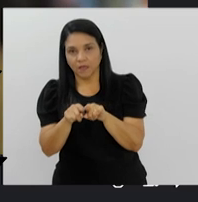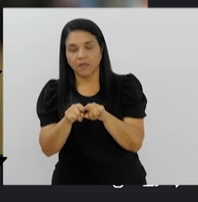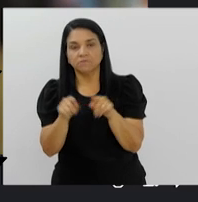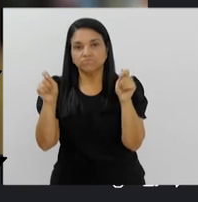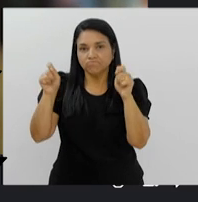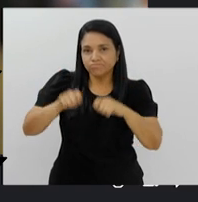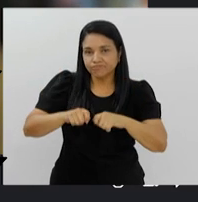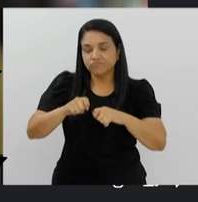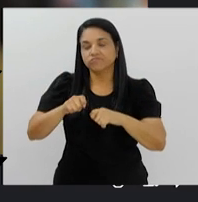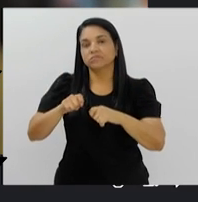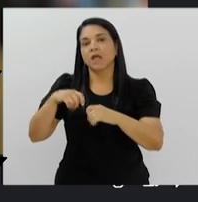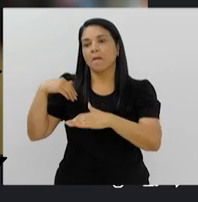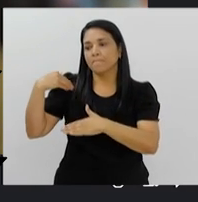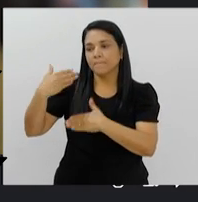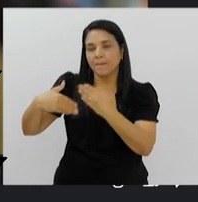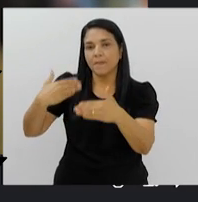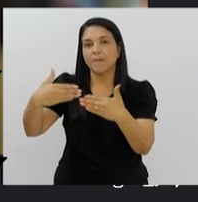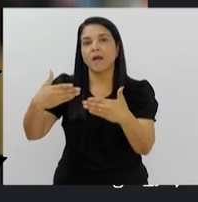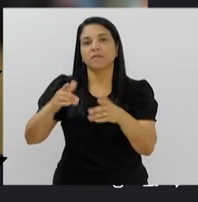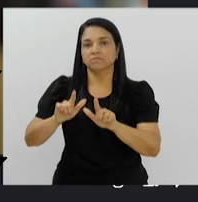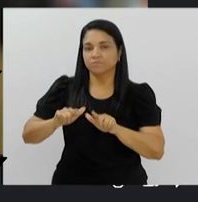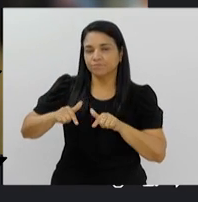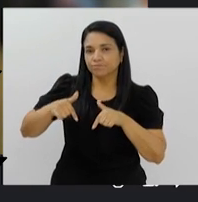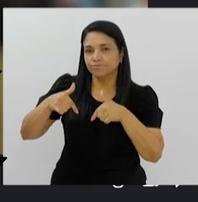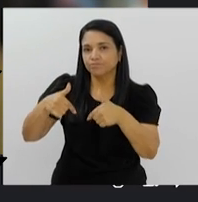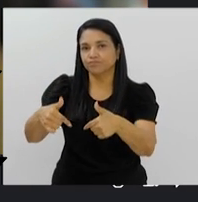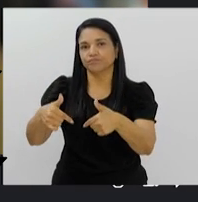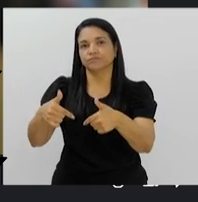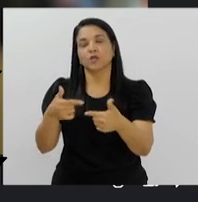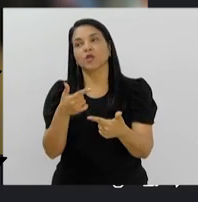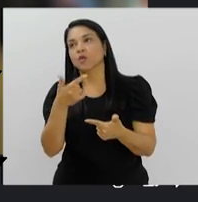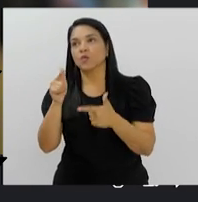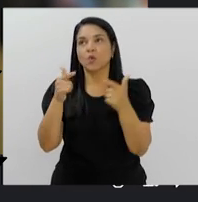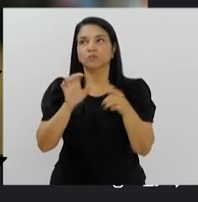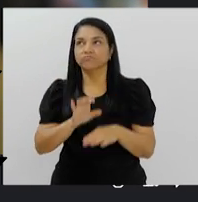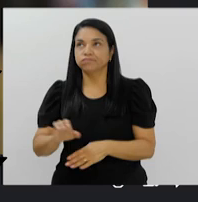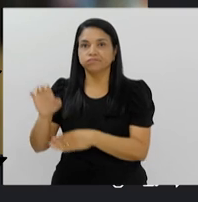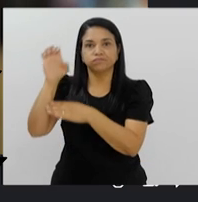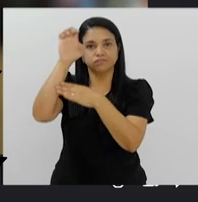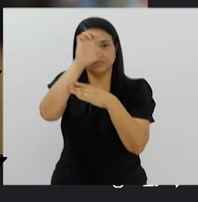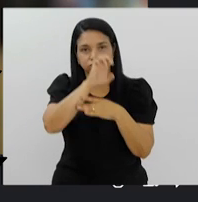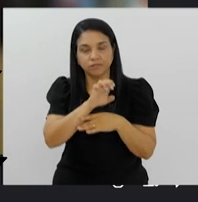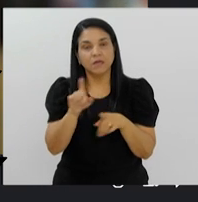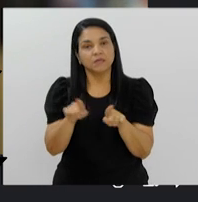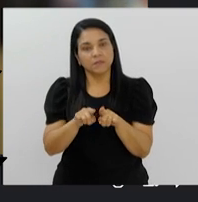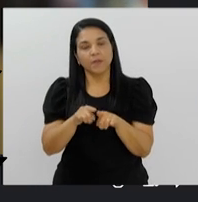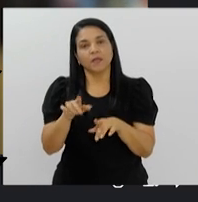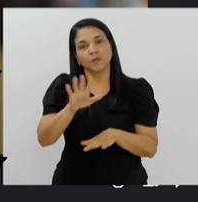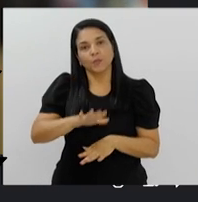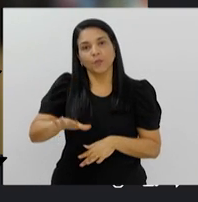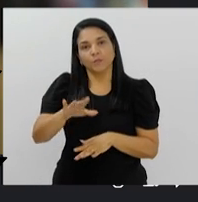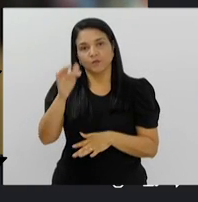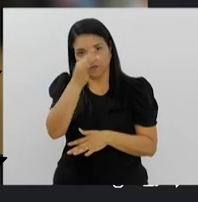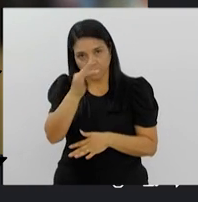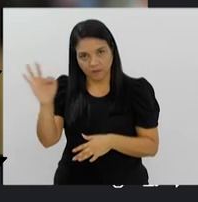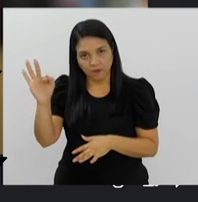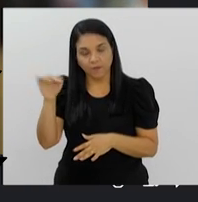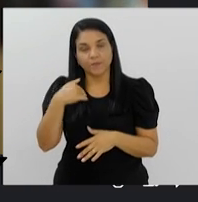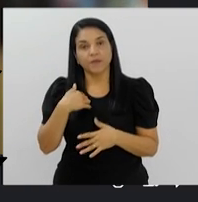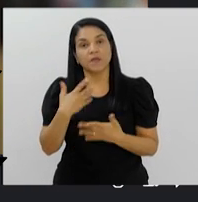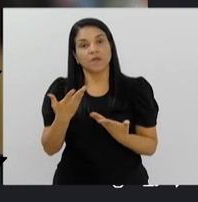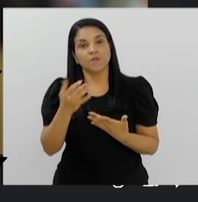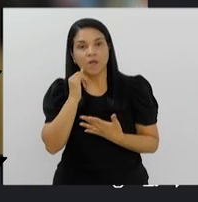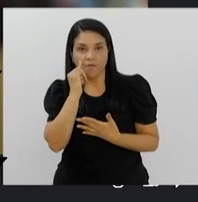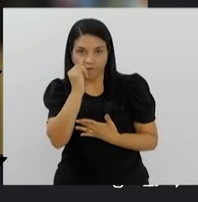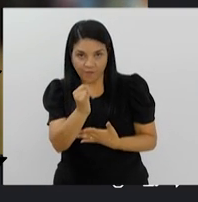possíveis desdobramentos que essa iniciativa pode ter em outros estados e também no âmbito Federal né nesse sentido eu quero